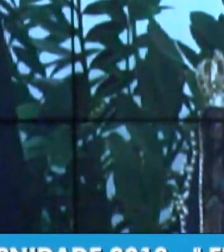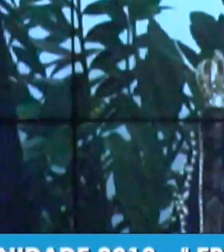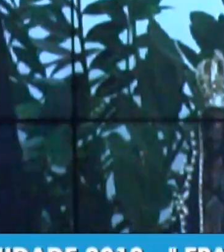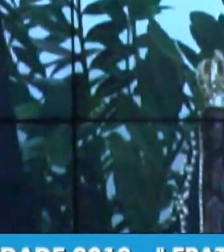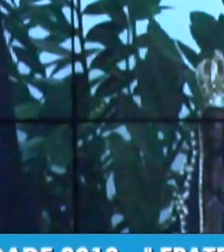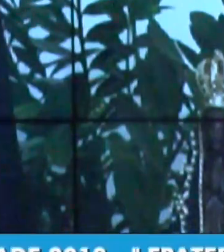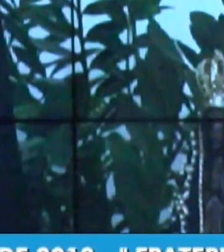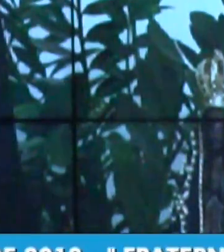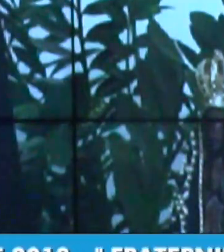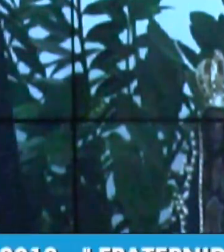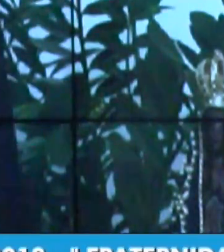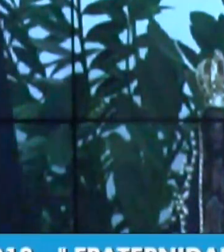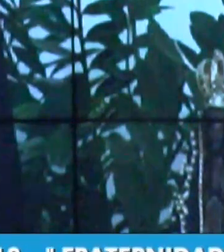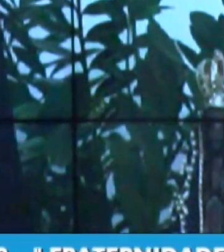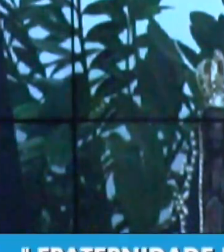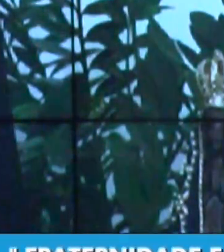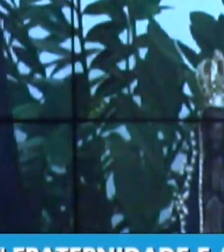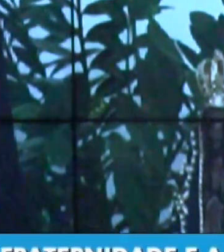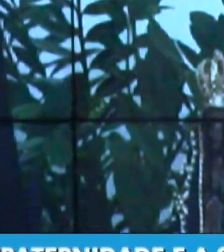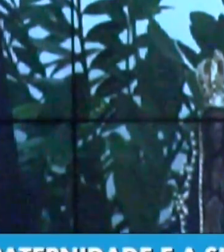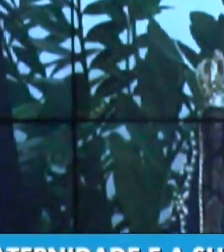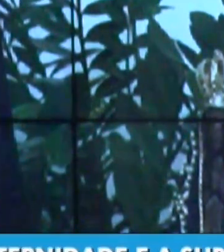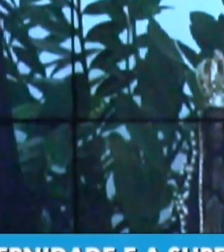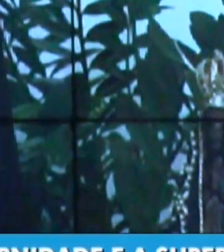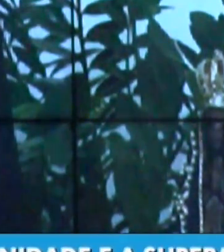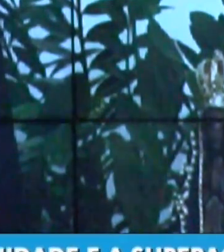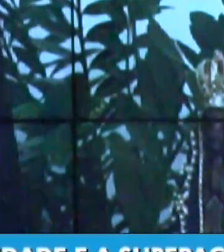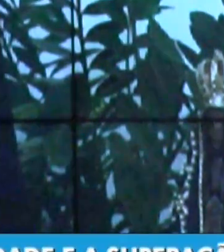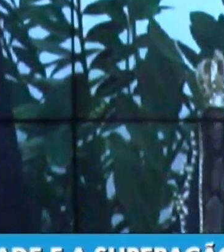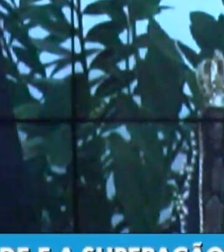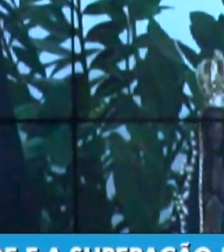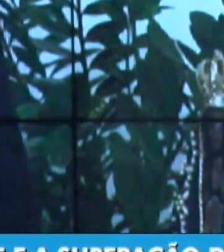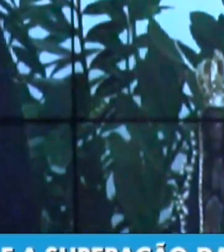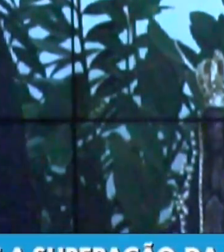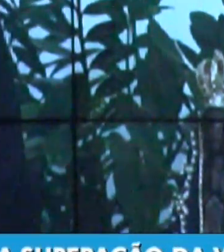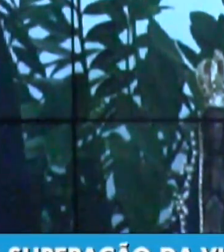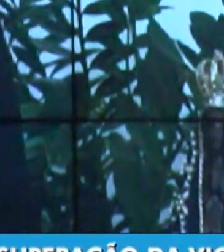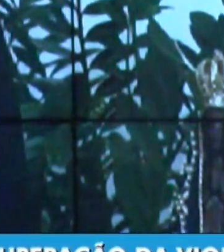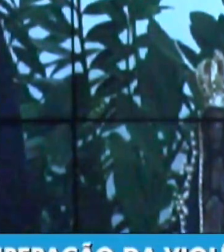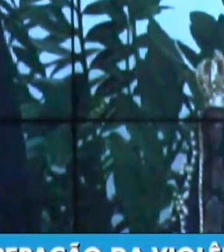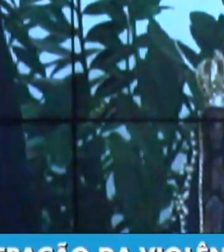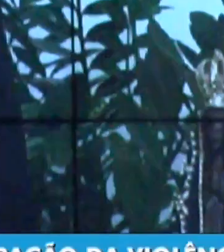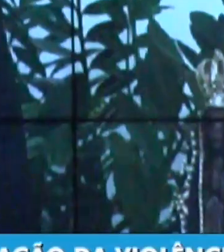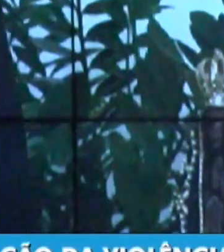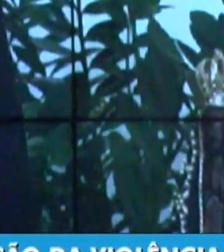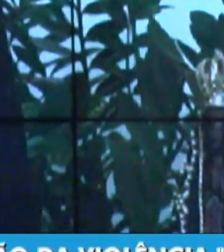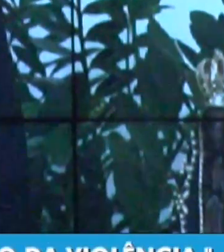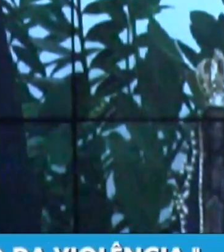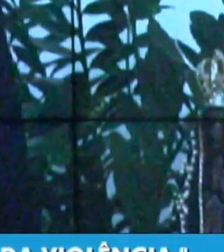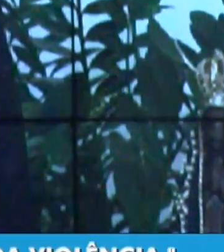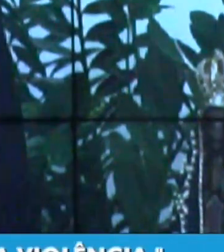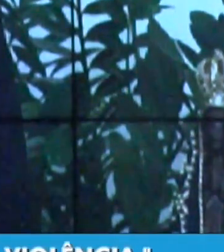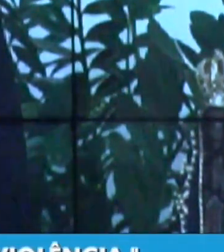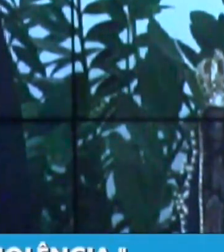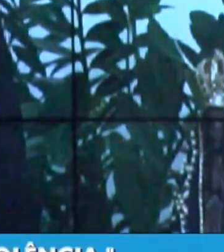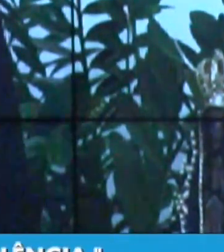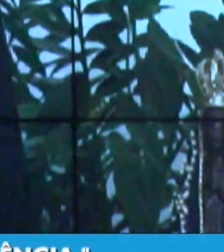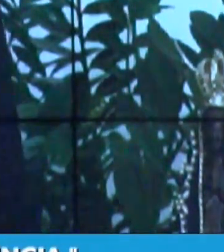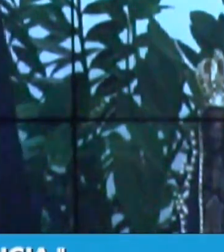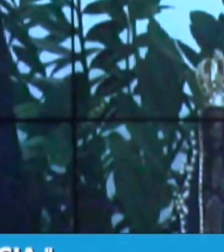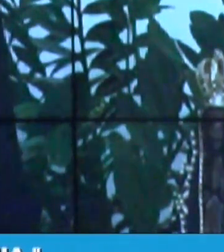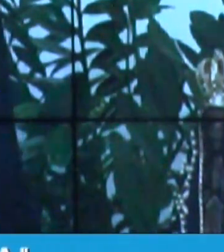Quaresma, sempre trazemos um tema para a reflexão com a campanha da fraternidade. A campanha da fraternidade deste